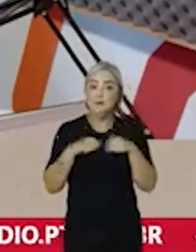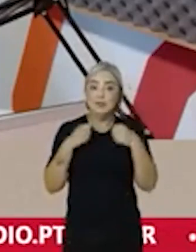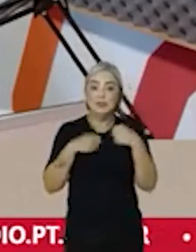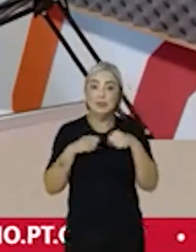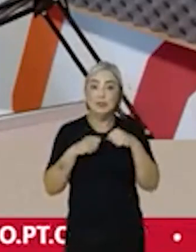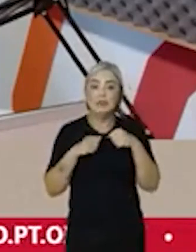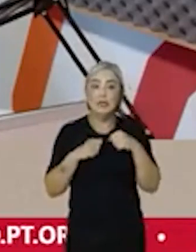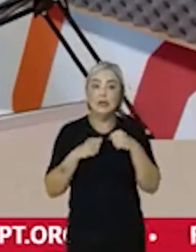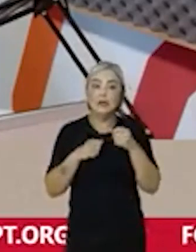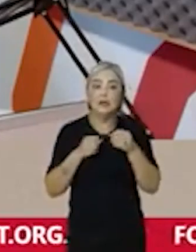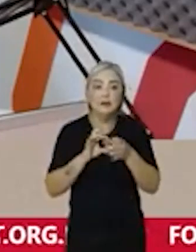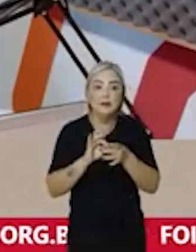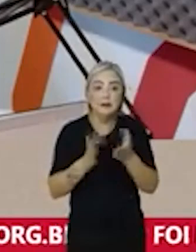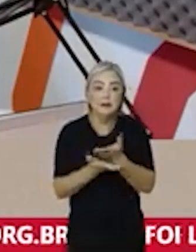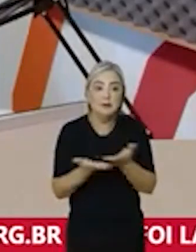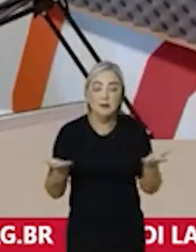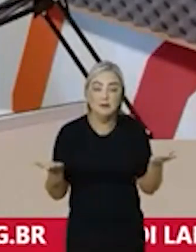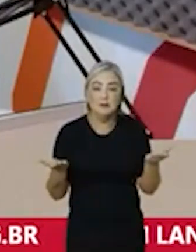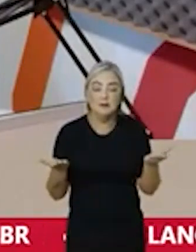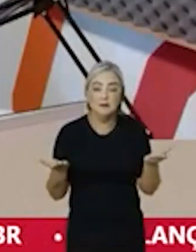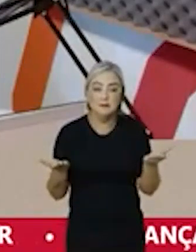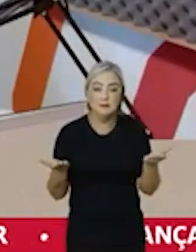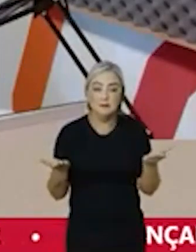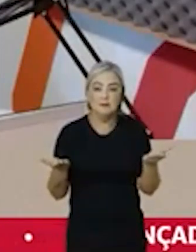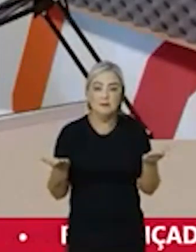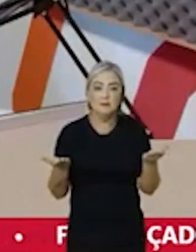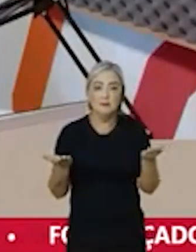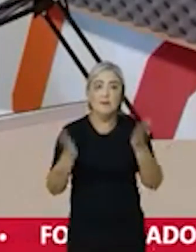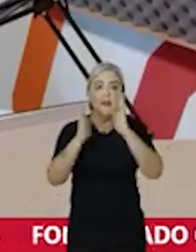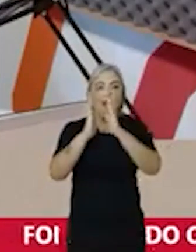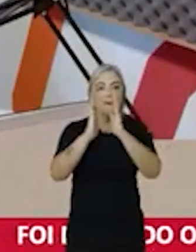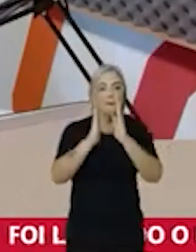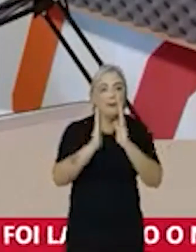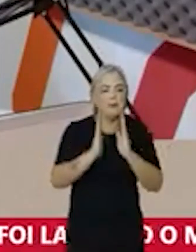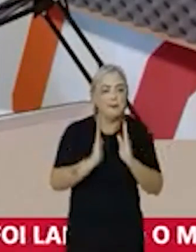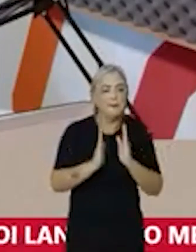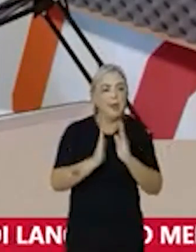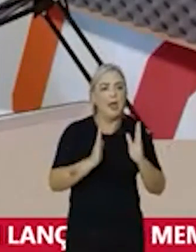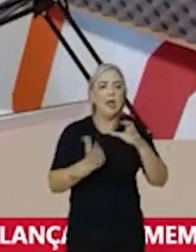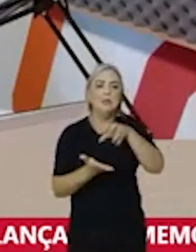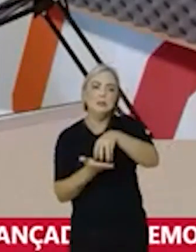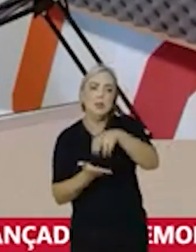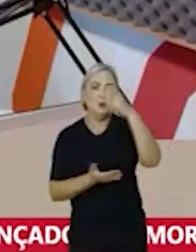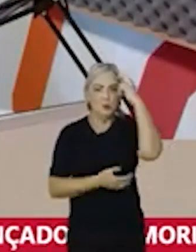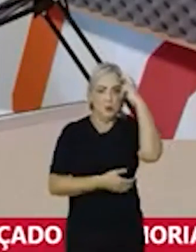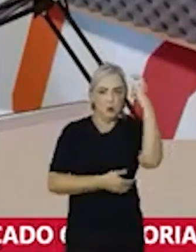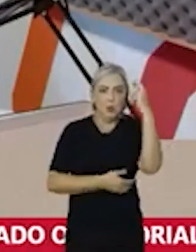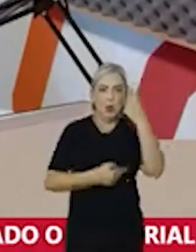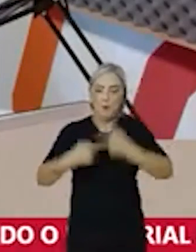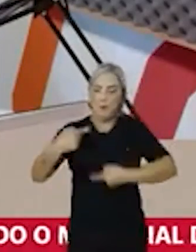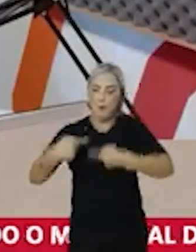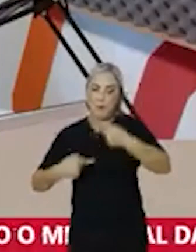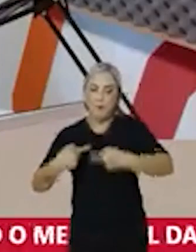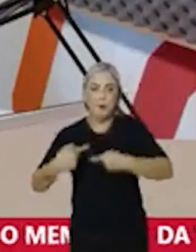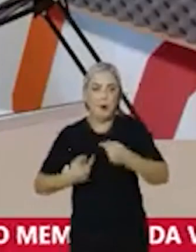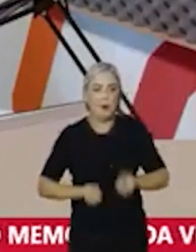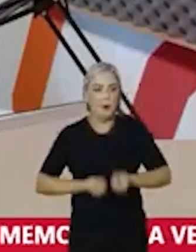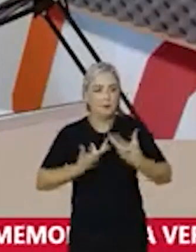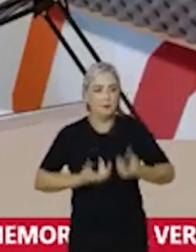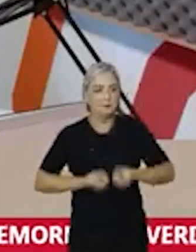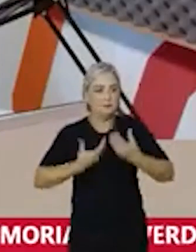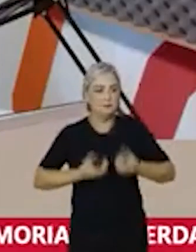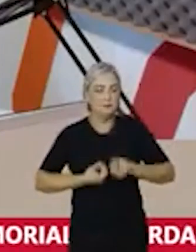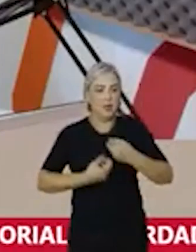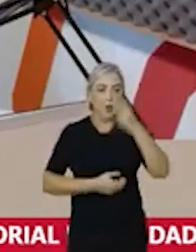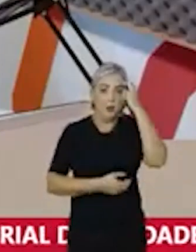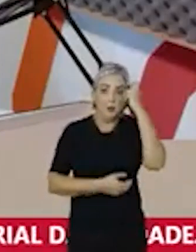ser disponibilizada através de bibliotecas, de centros culturais, de políticas de fomento e incentivo